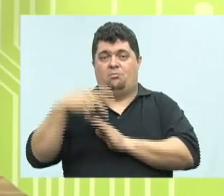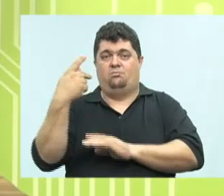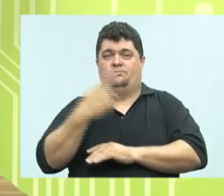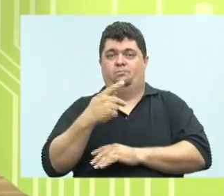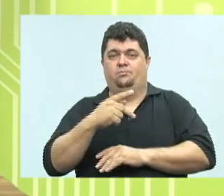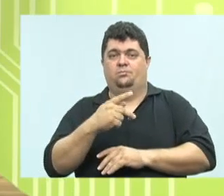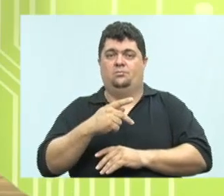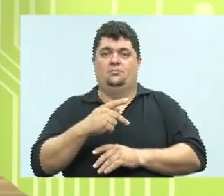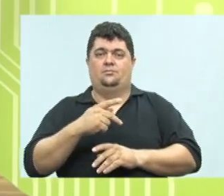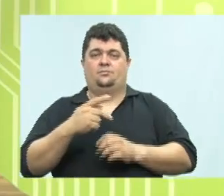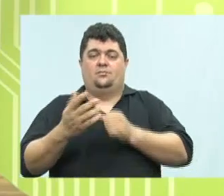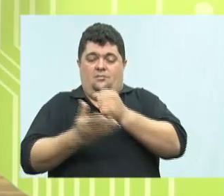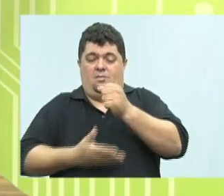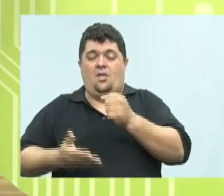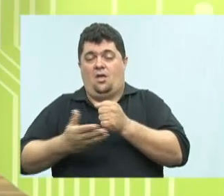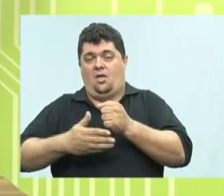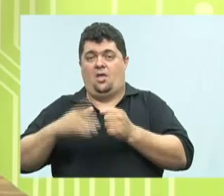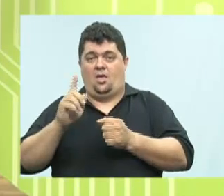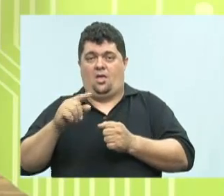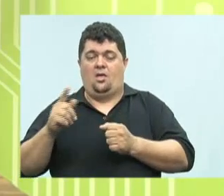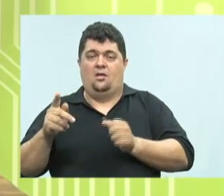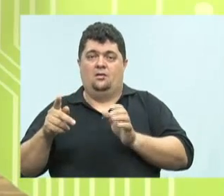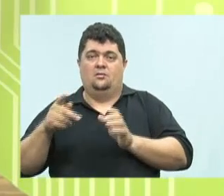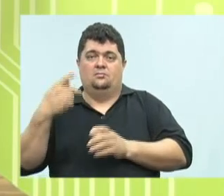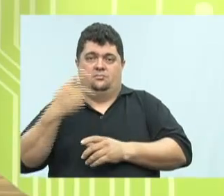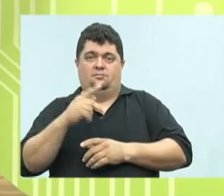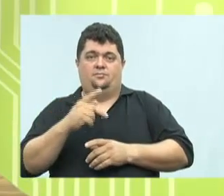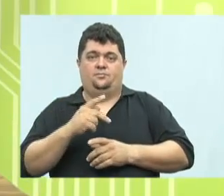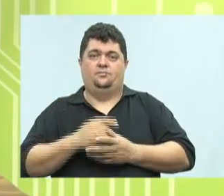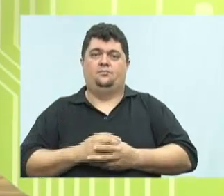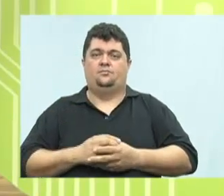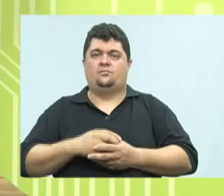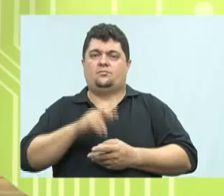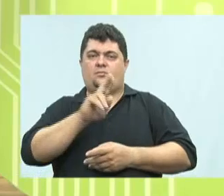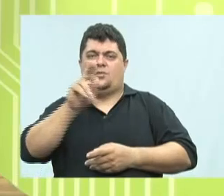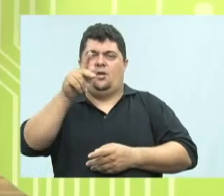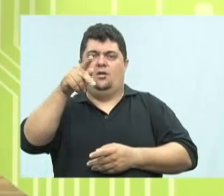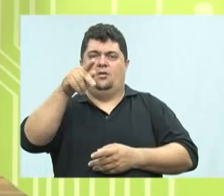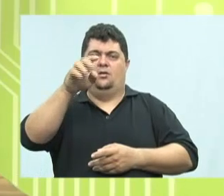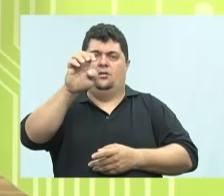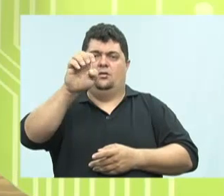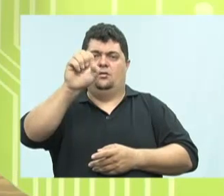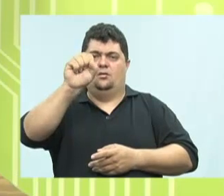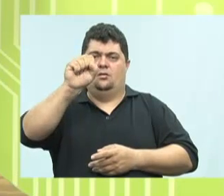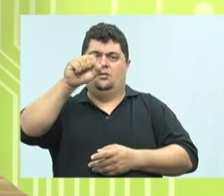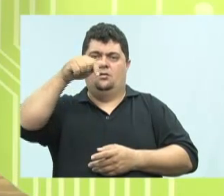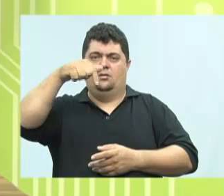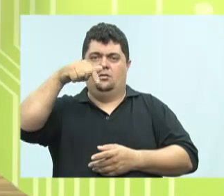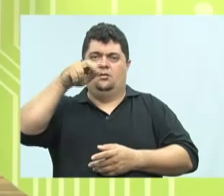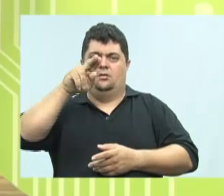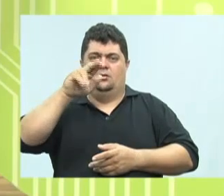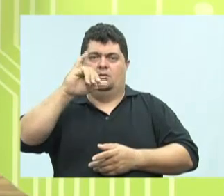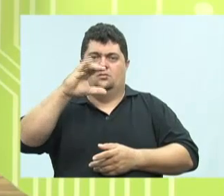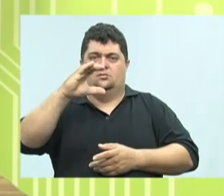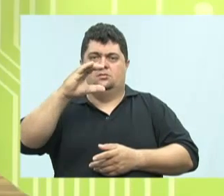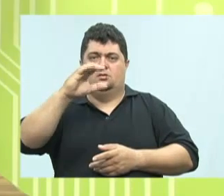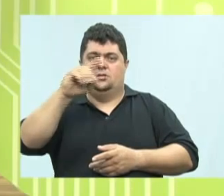esses fundamentos da pesquisa-ação. Então, quando nós falamos em pesquisa-ação, devemos entender